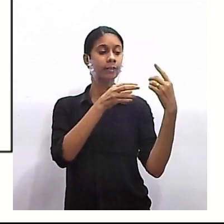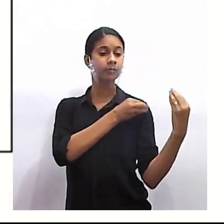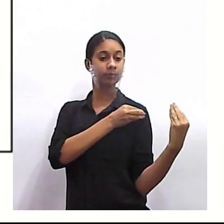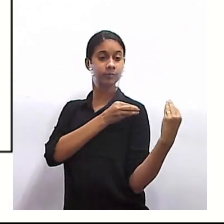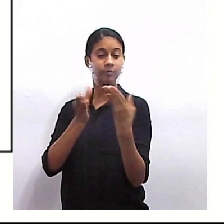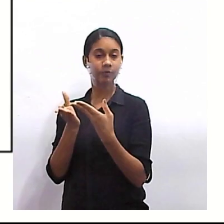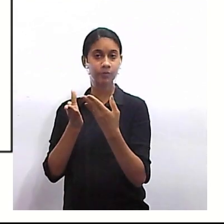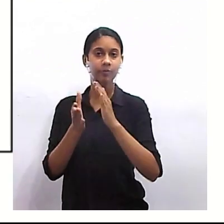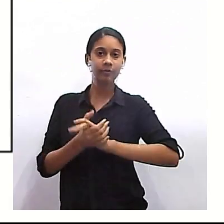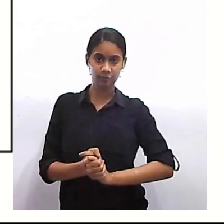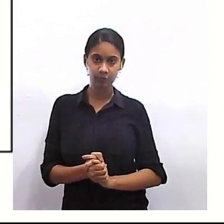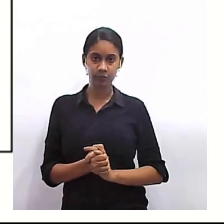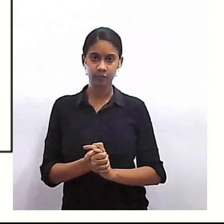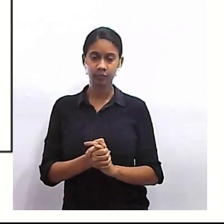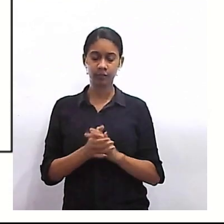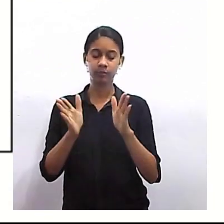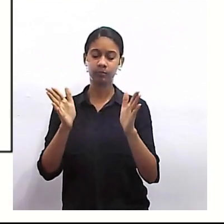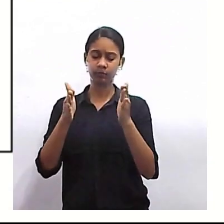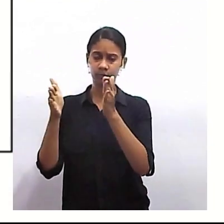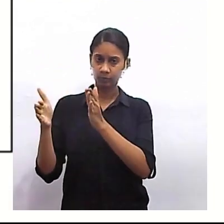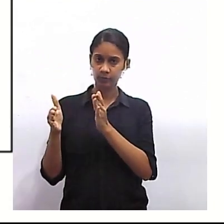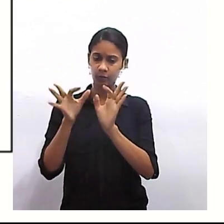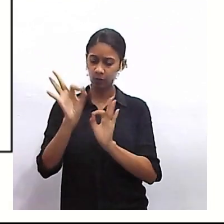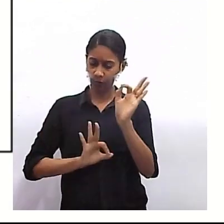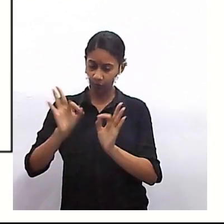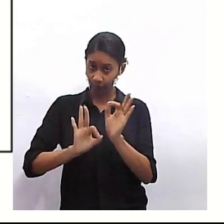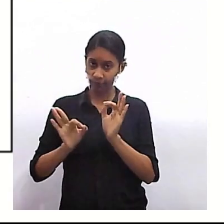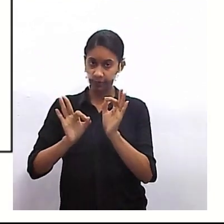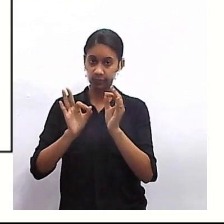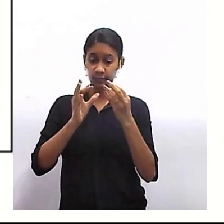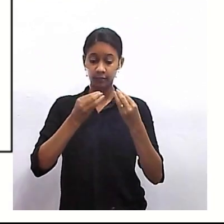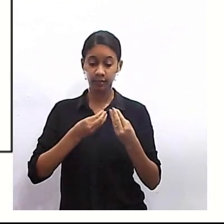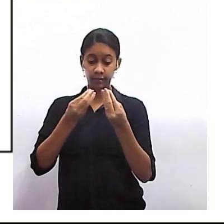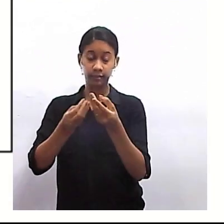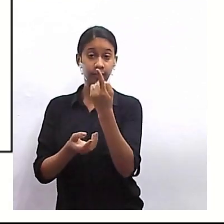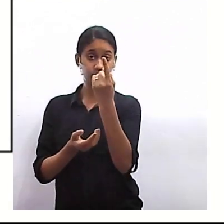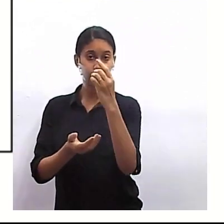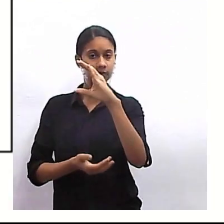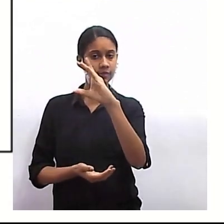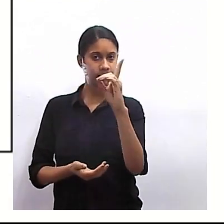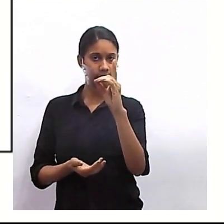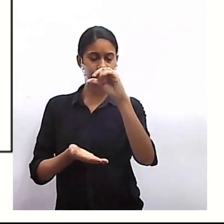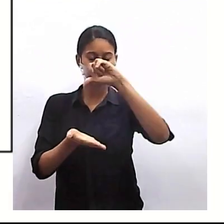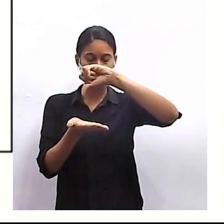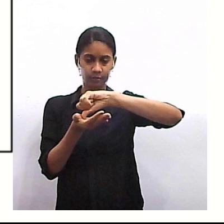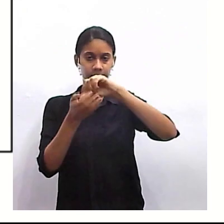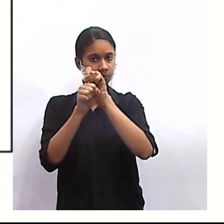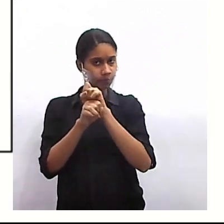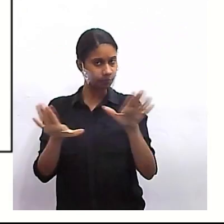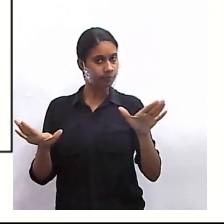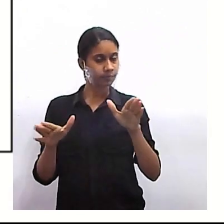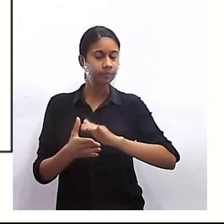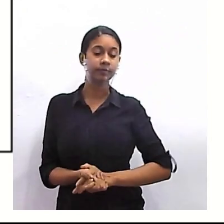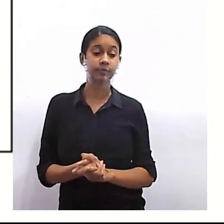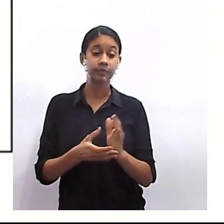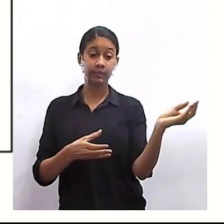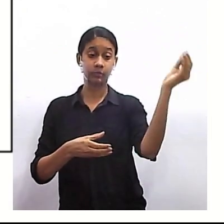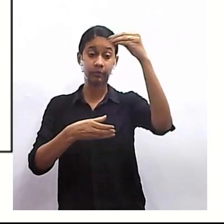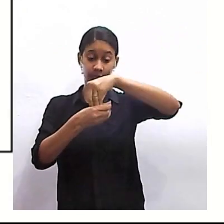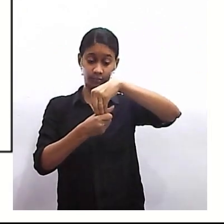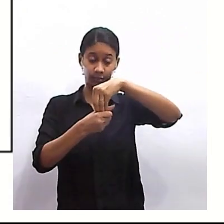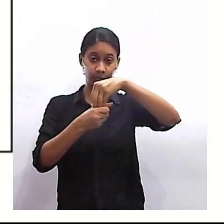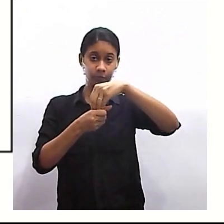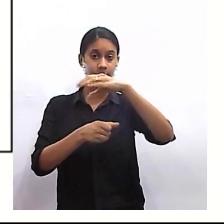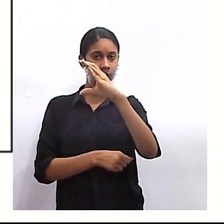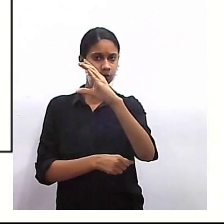carga, consolidam e mandam ao único CD, ao centro de distribuição. Dentro desse CD, o que é que a gente